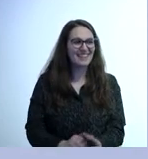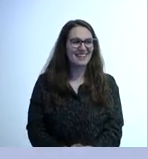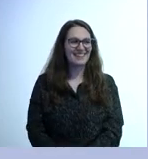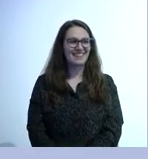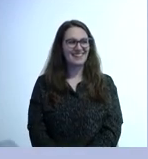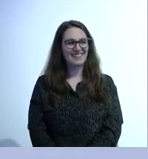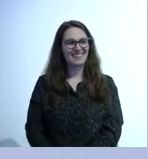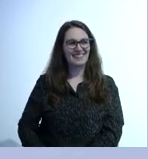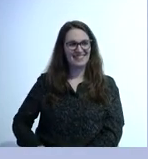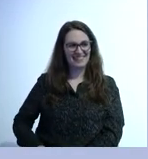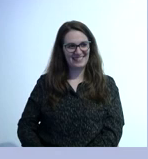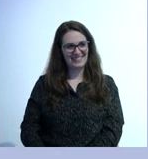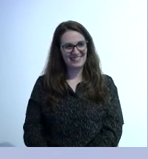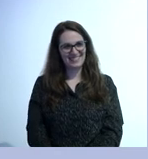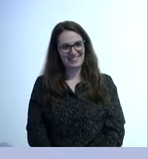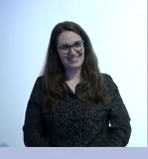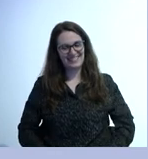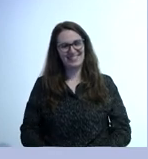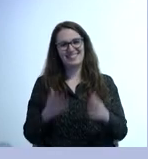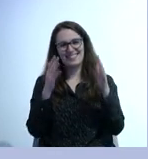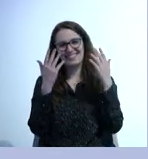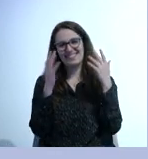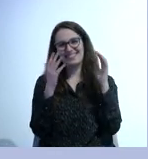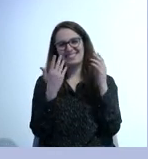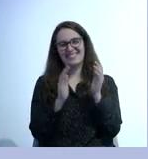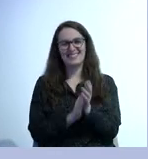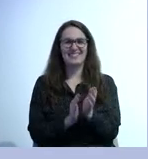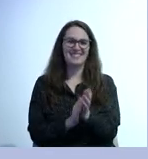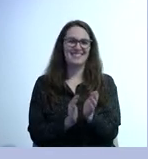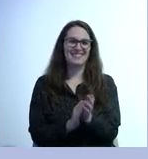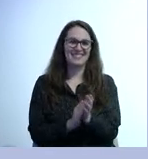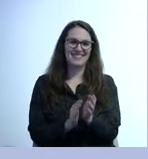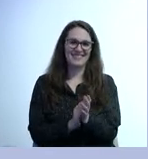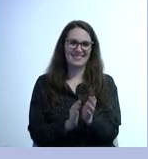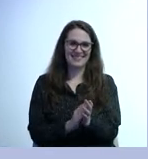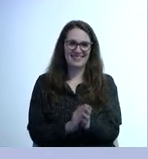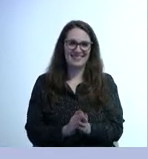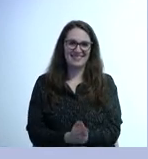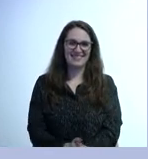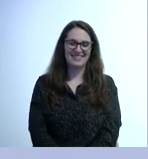Todos.